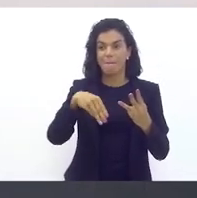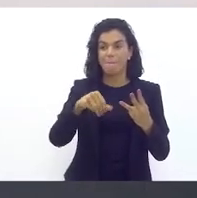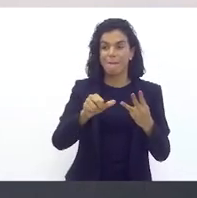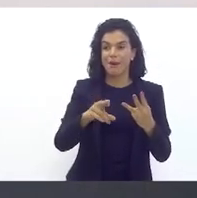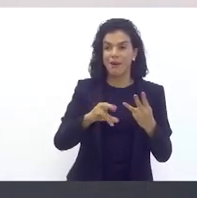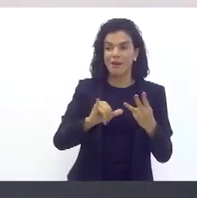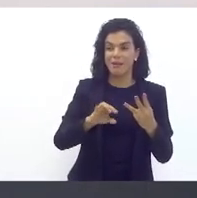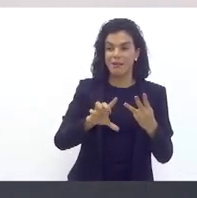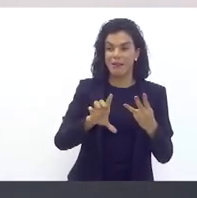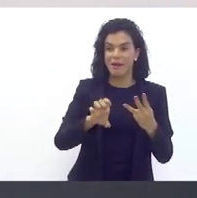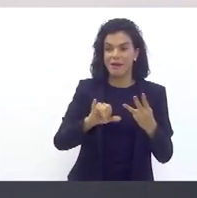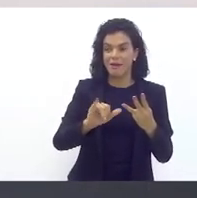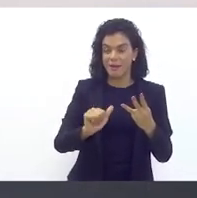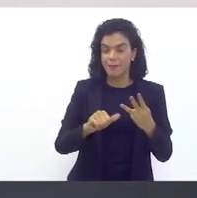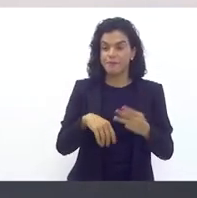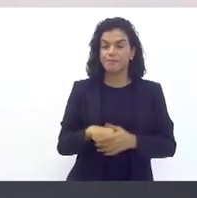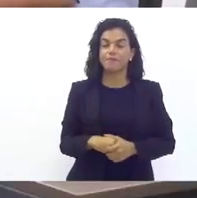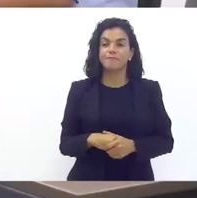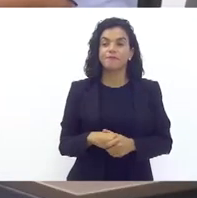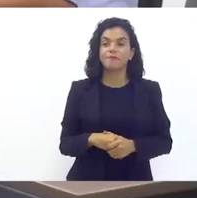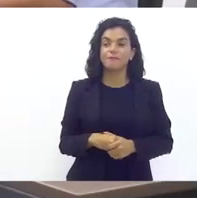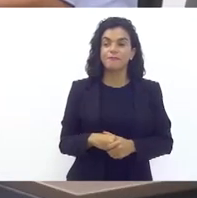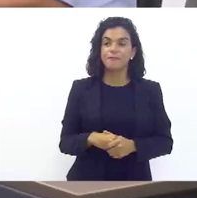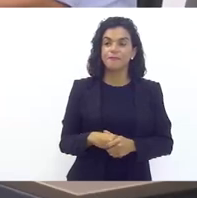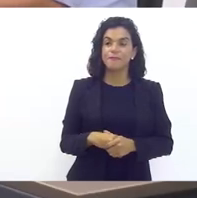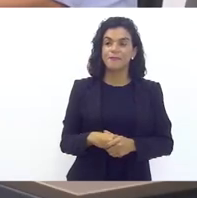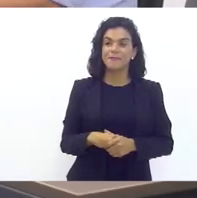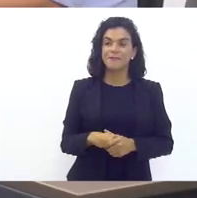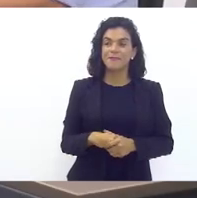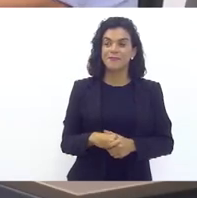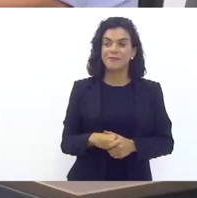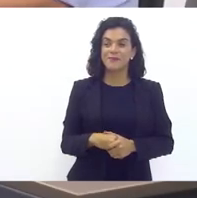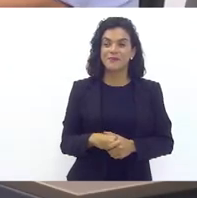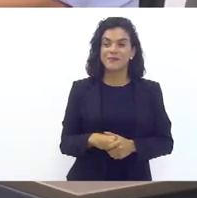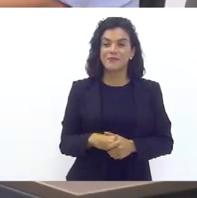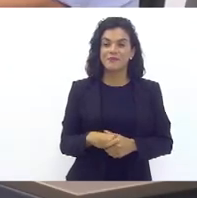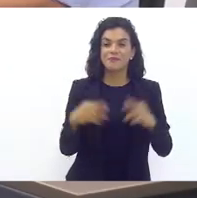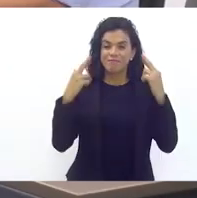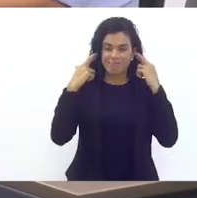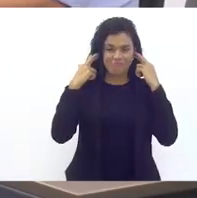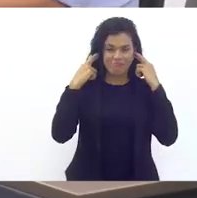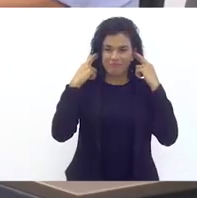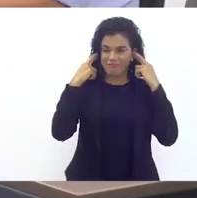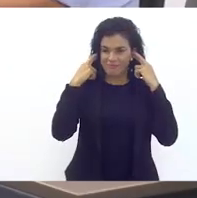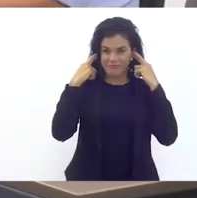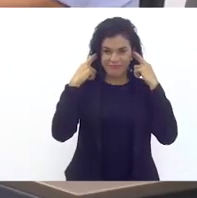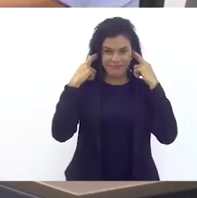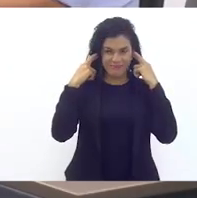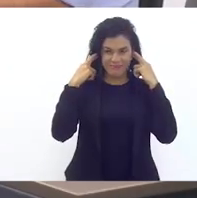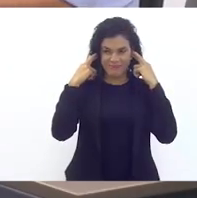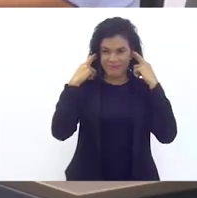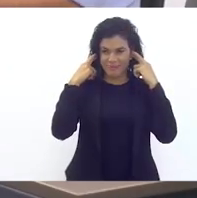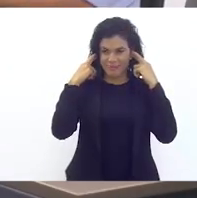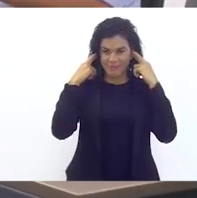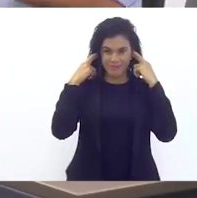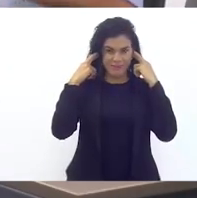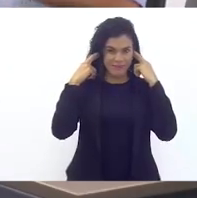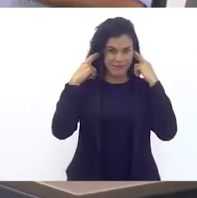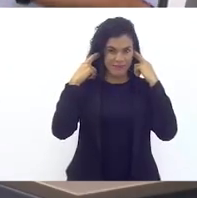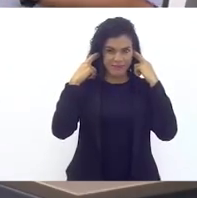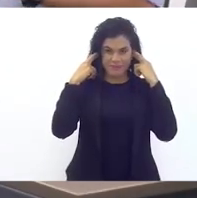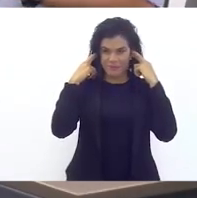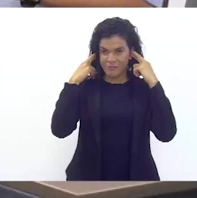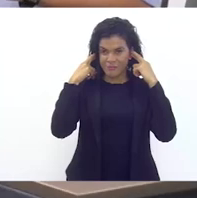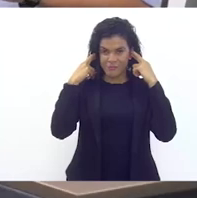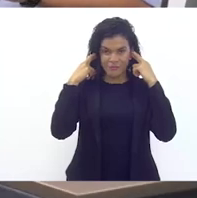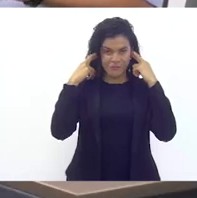Marileia. Doutora Daniele, por favor. Boa tarde. Gostaria de saudar a mesma pessoa, deputada Maria Rocha, deputado Luiz